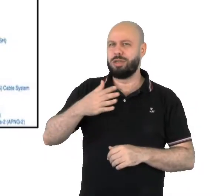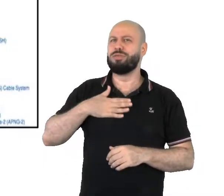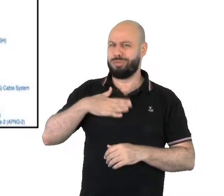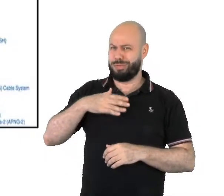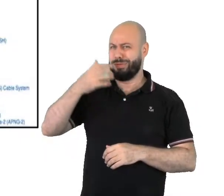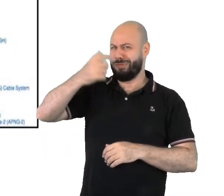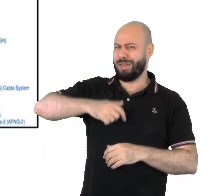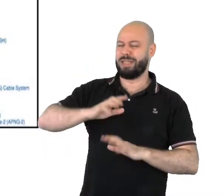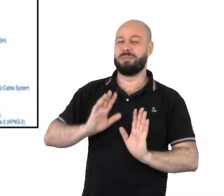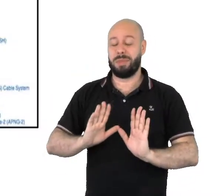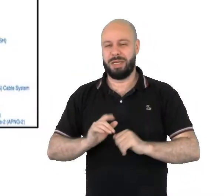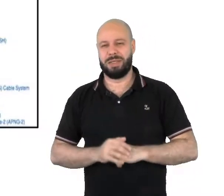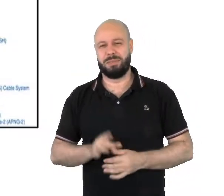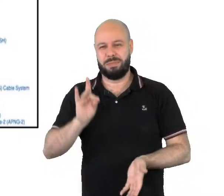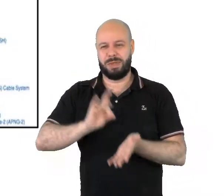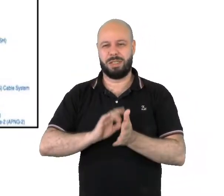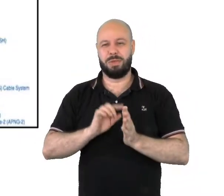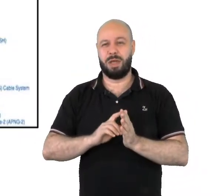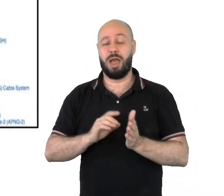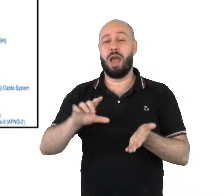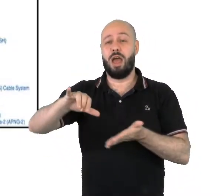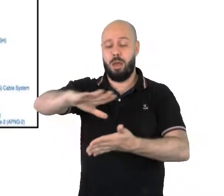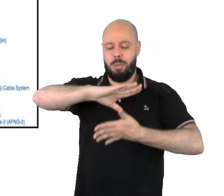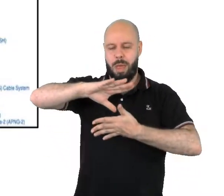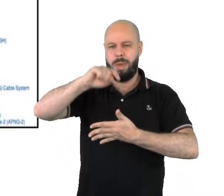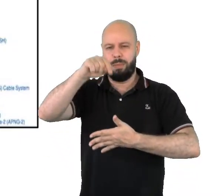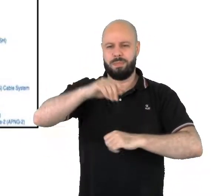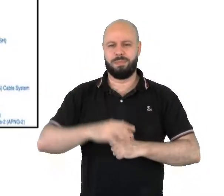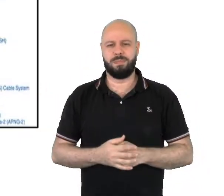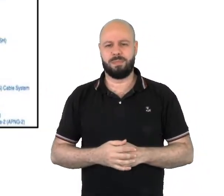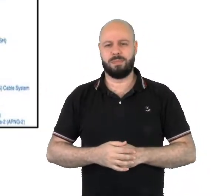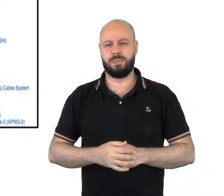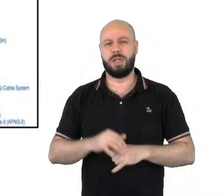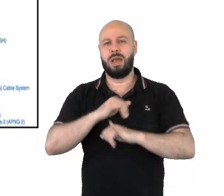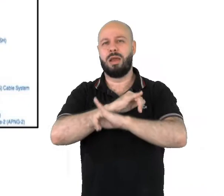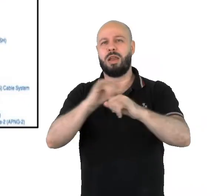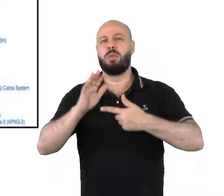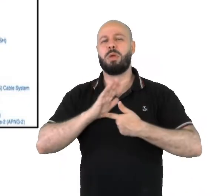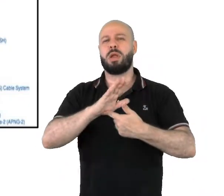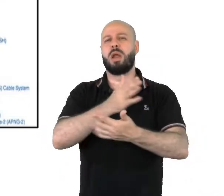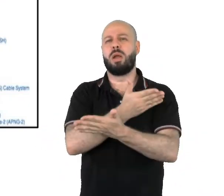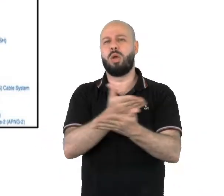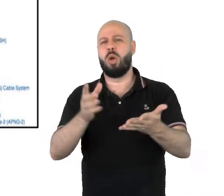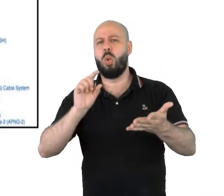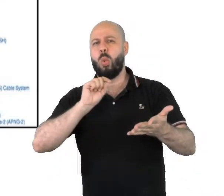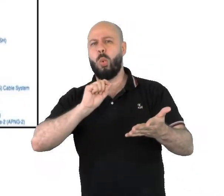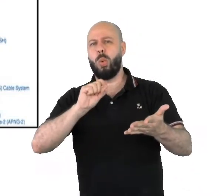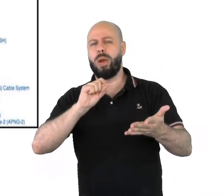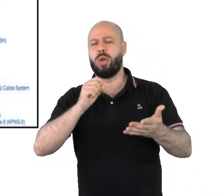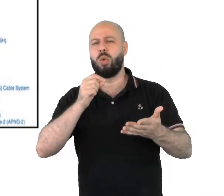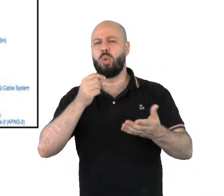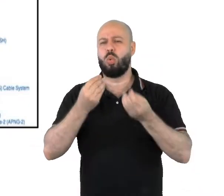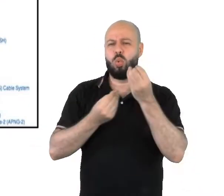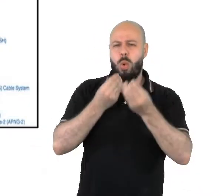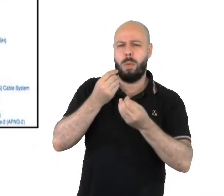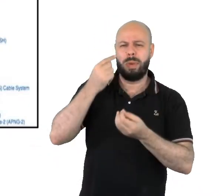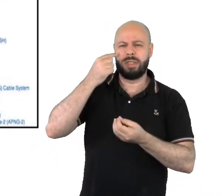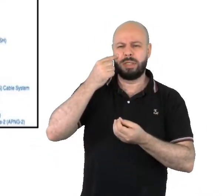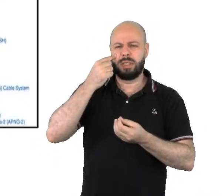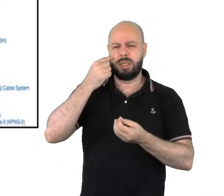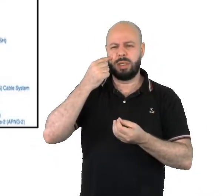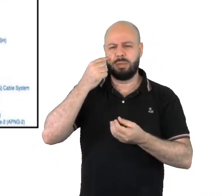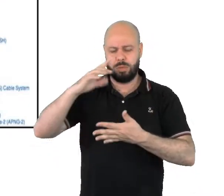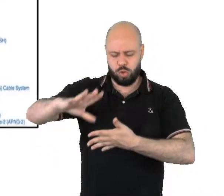o mapa. Seguindo, pessoal, o mapa, eu trago para vocês aqui a projeção, né? Projeção